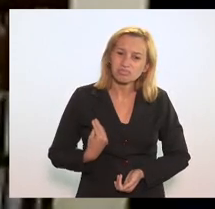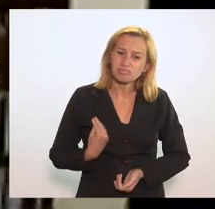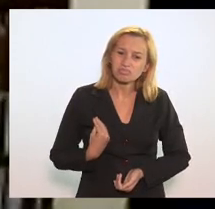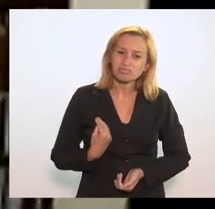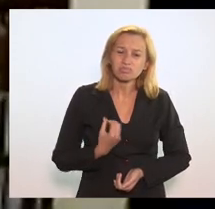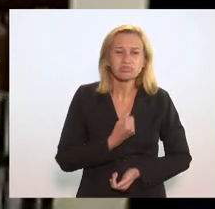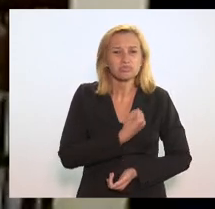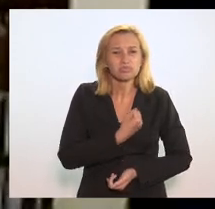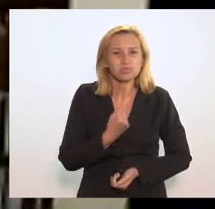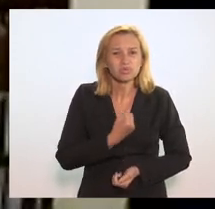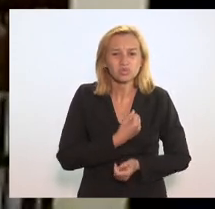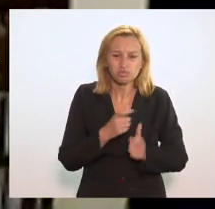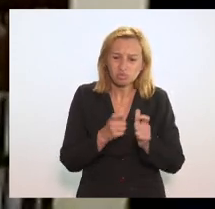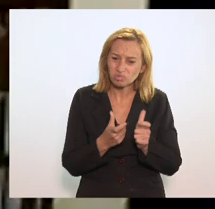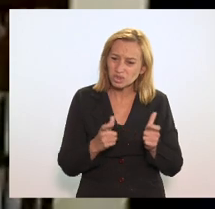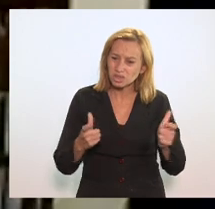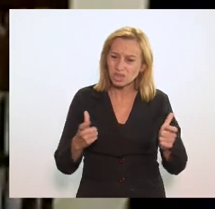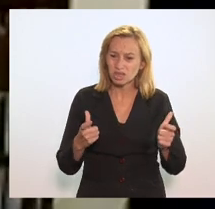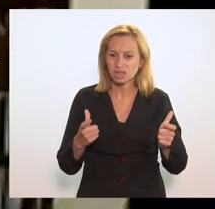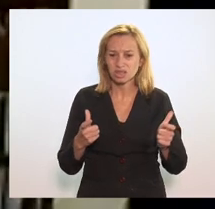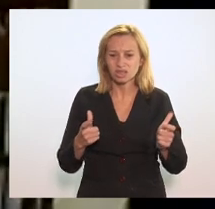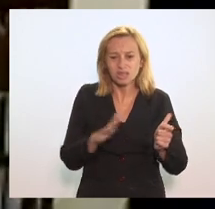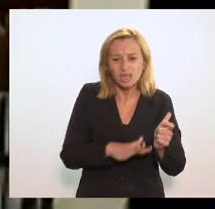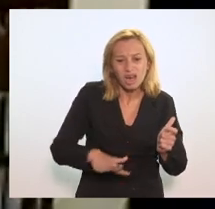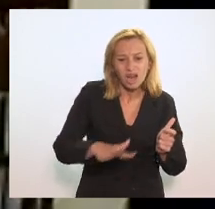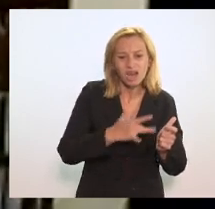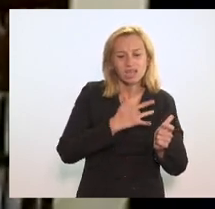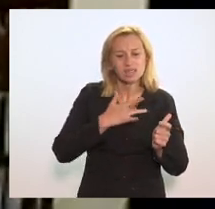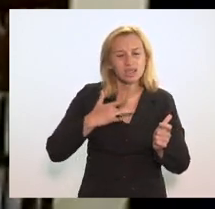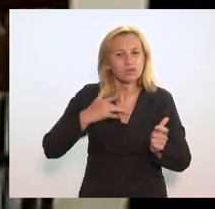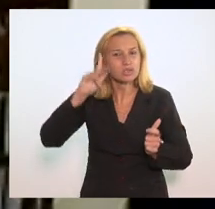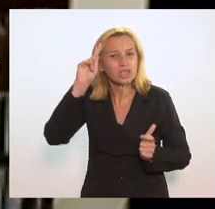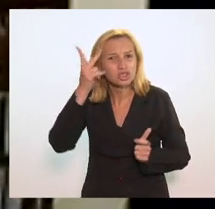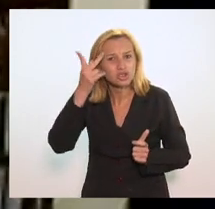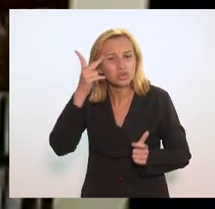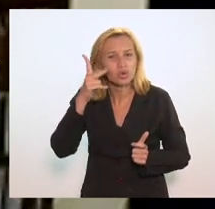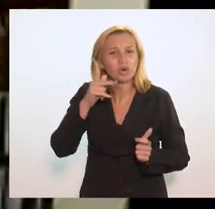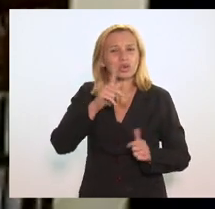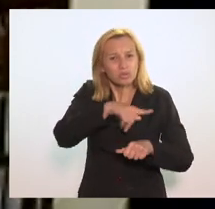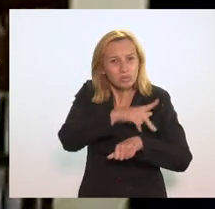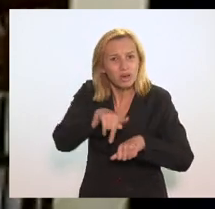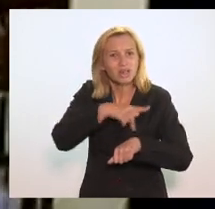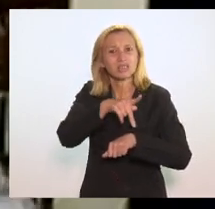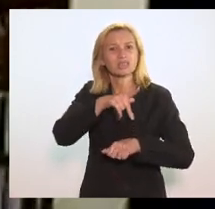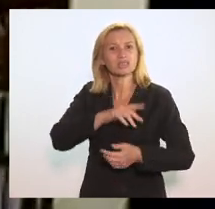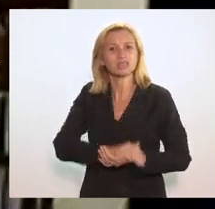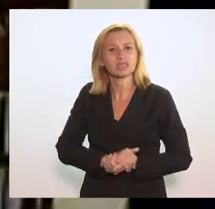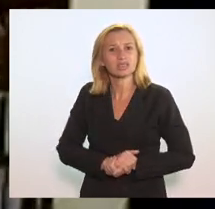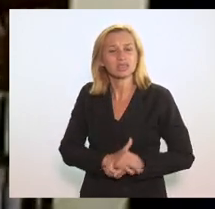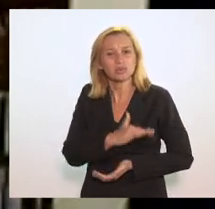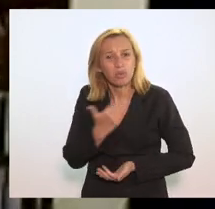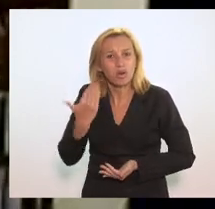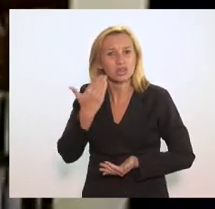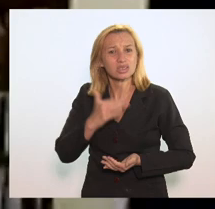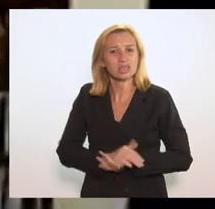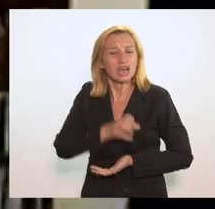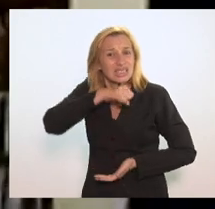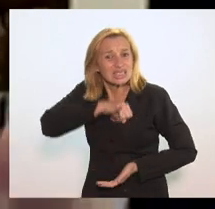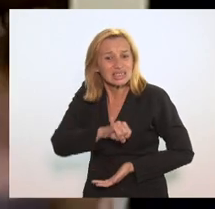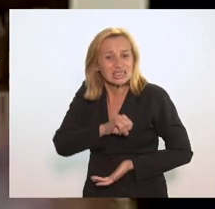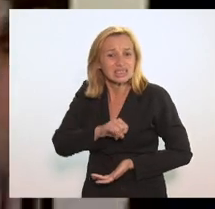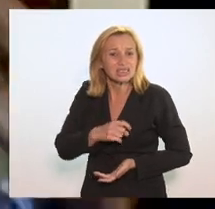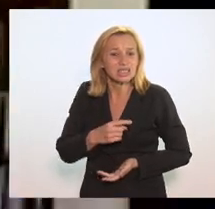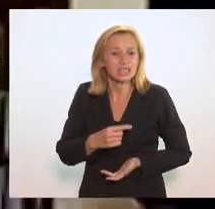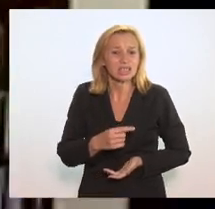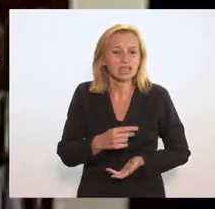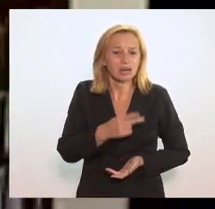maior colapso na área de saúde da história deste país. Quer dizer, se alguém não